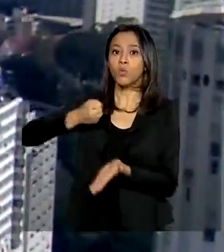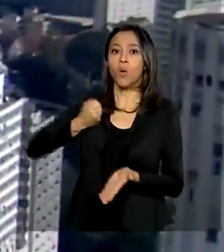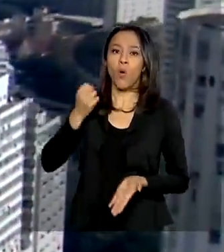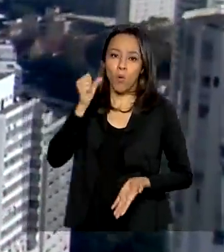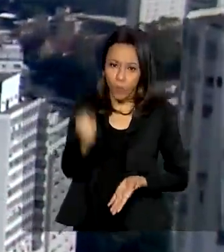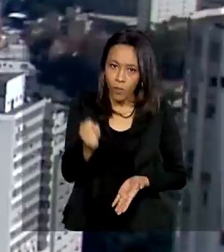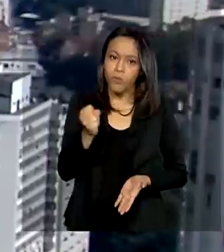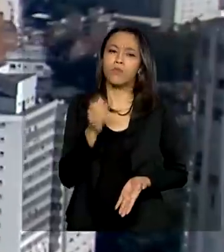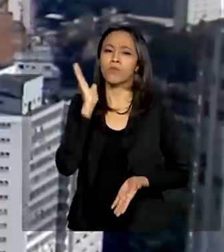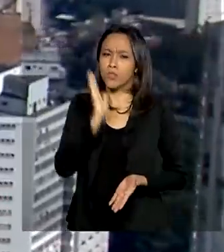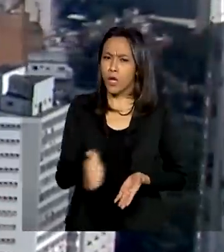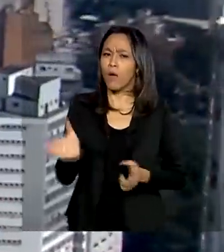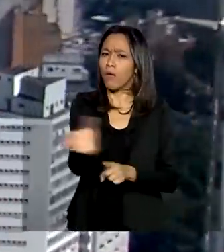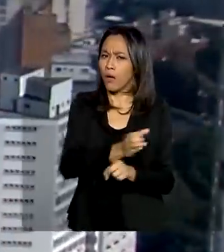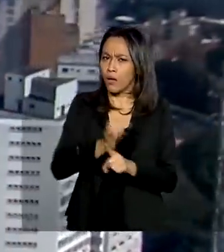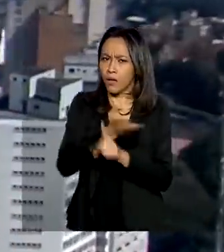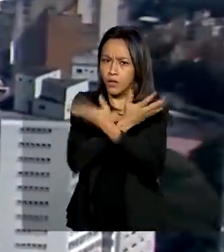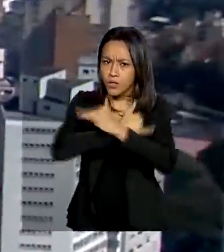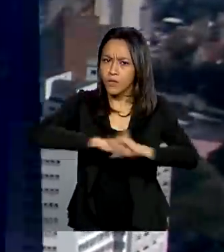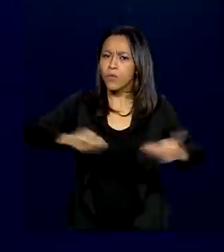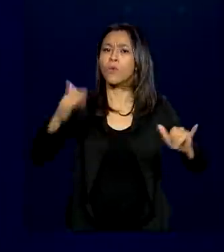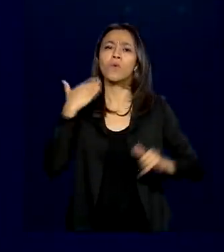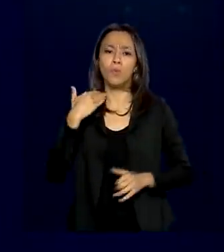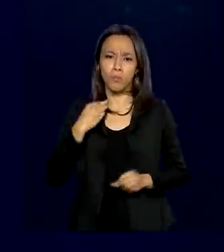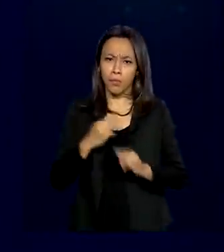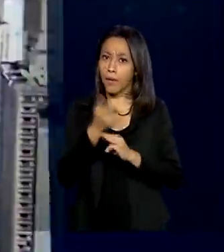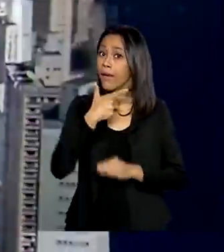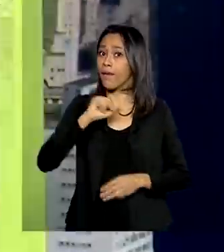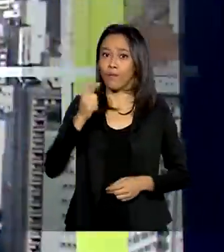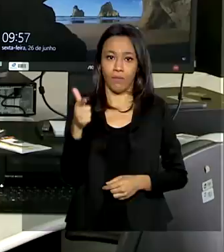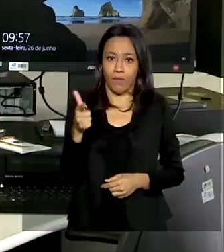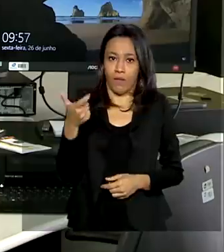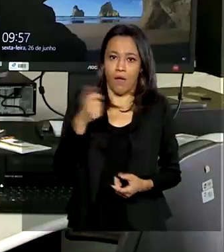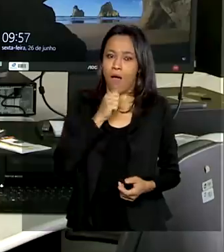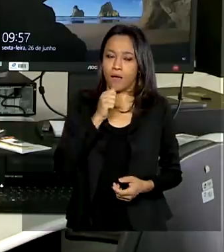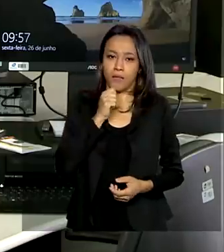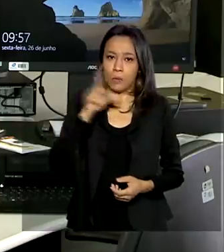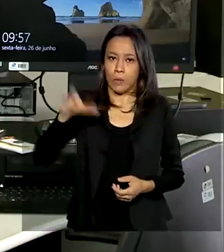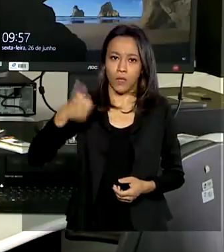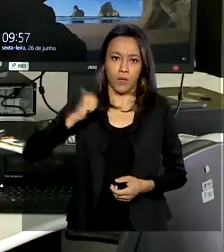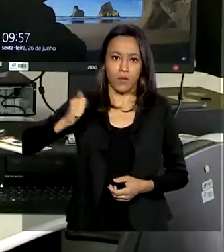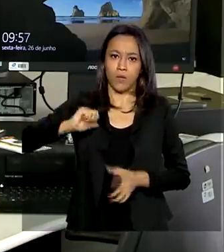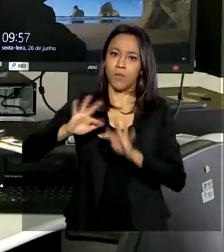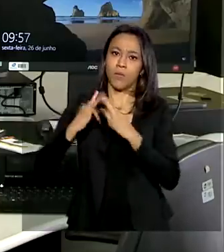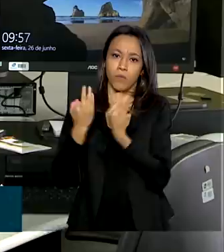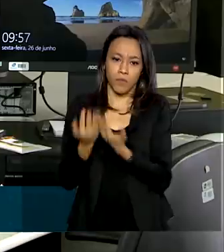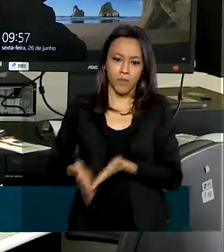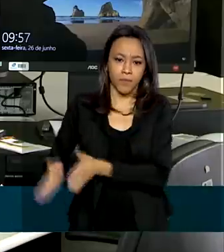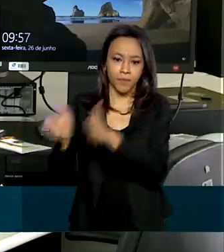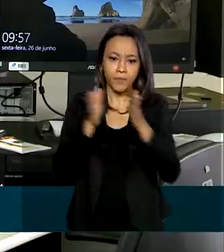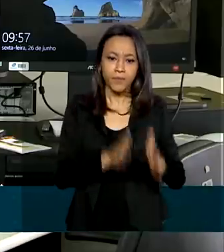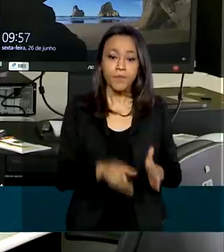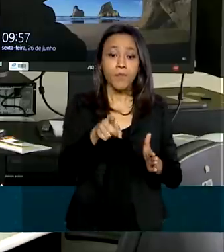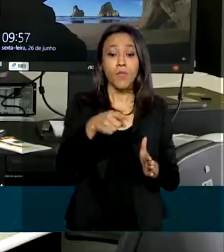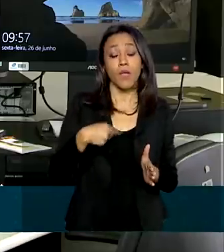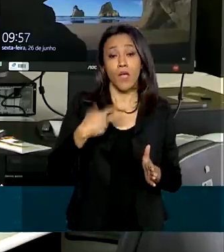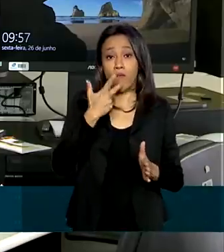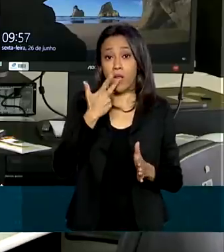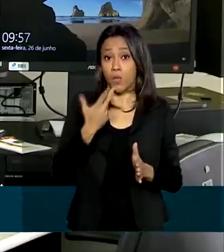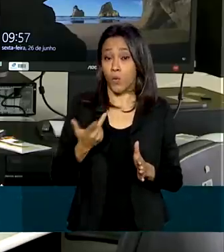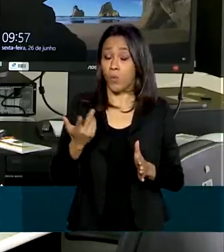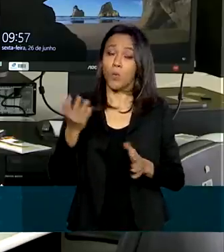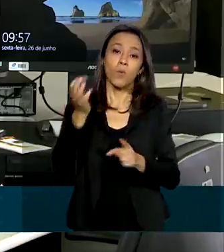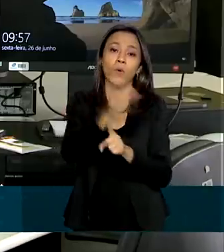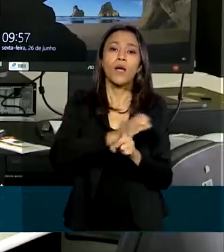de pagamentos da terceira parcela para quem não tem o Bolsa Família. Segundo o calendário de depósitos divulgados